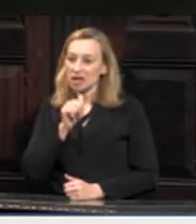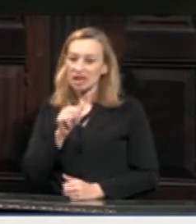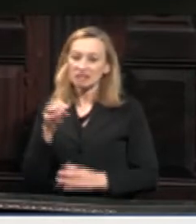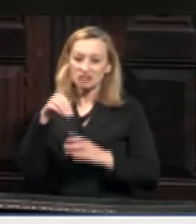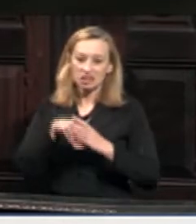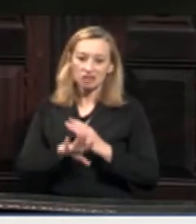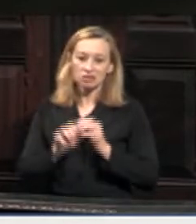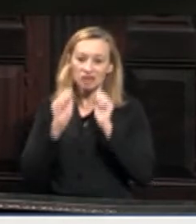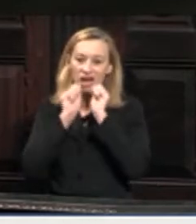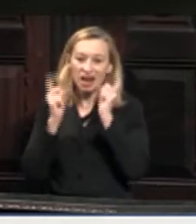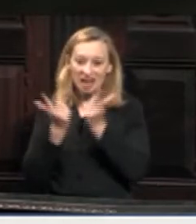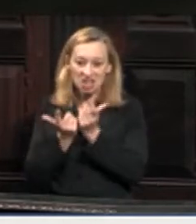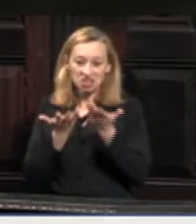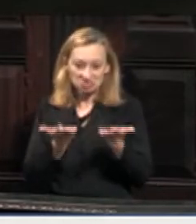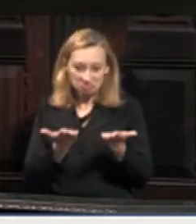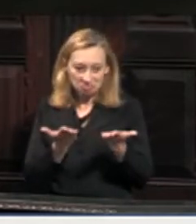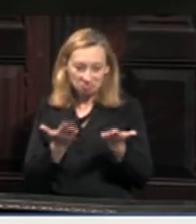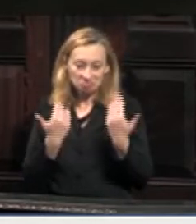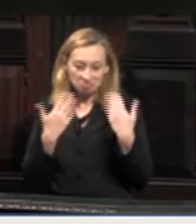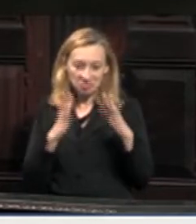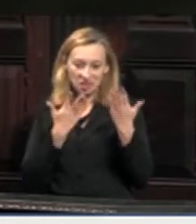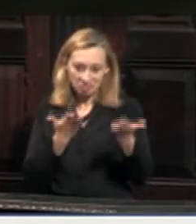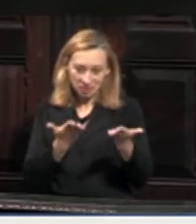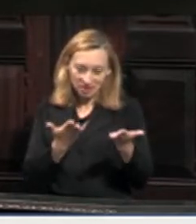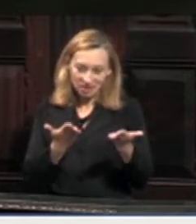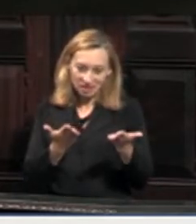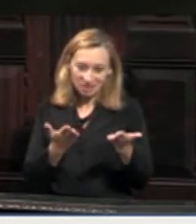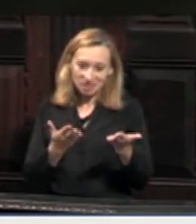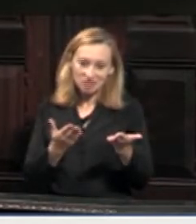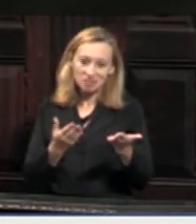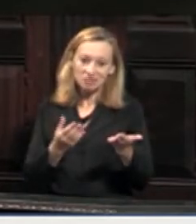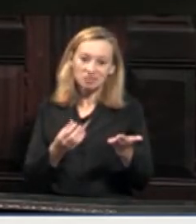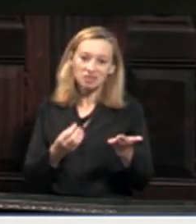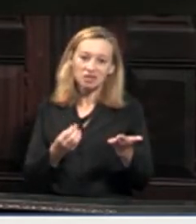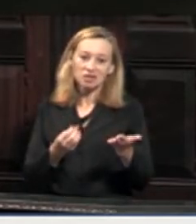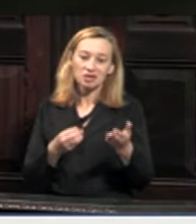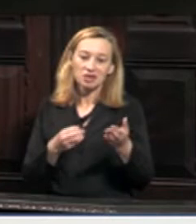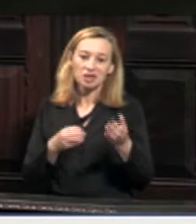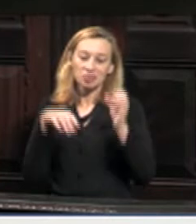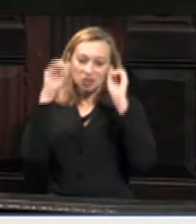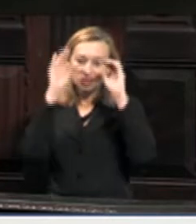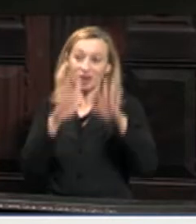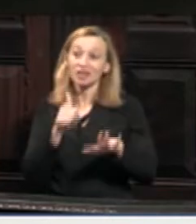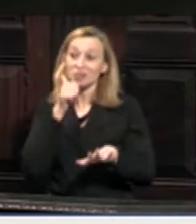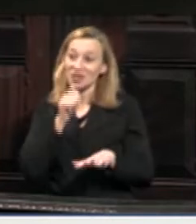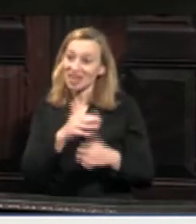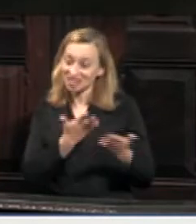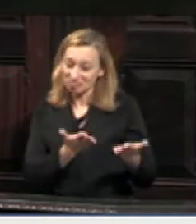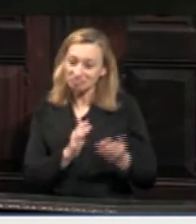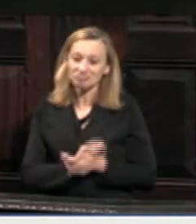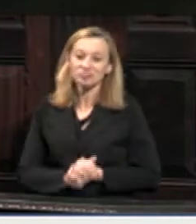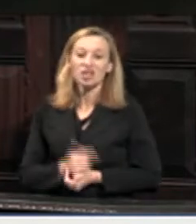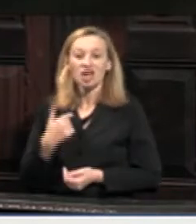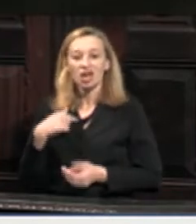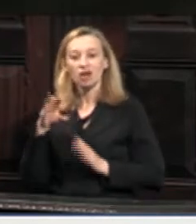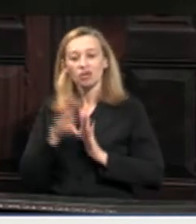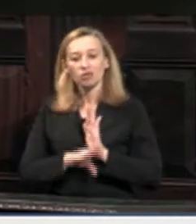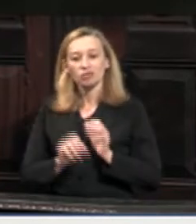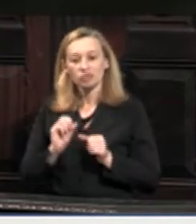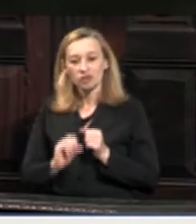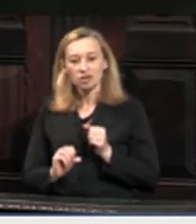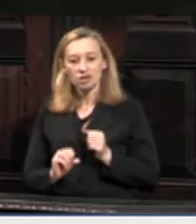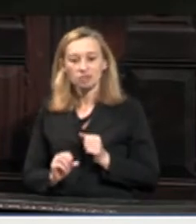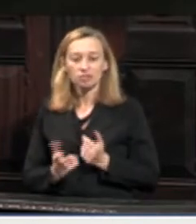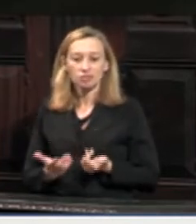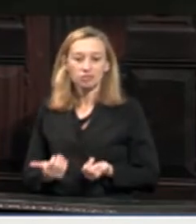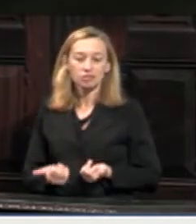inclusão do deputado Ivaldo Mulim, bendito é o fruto entre as mulheres nesse projeto. Eu fiz aqui uma emenda que é muito